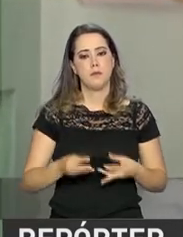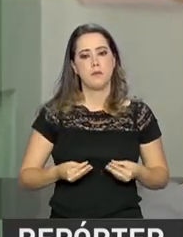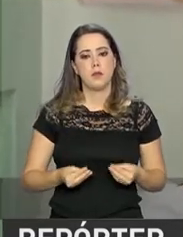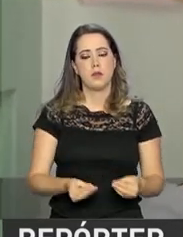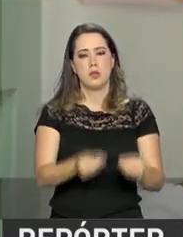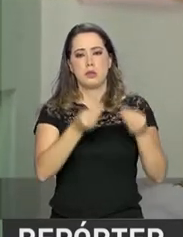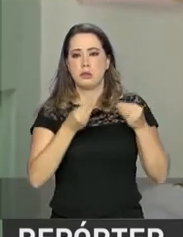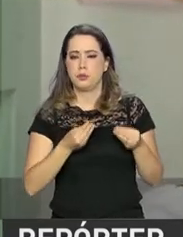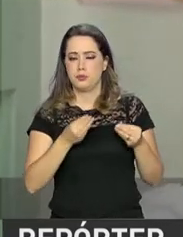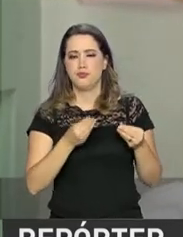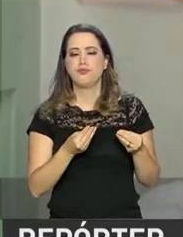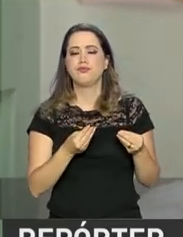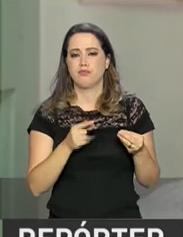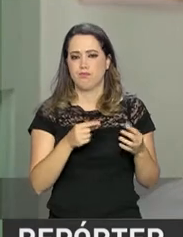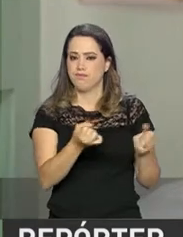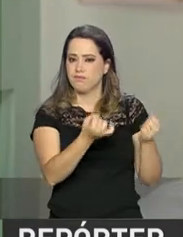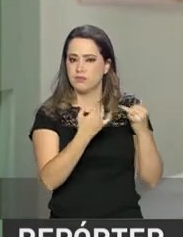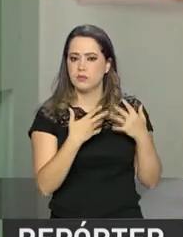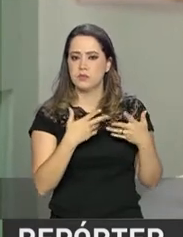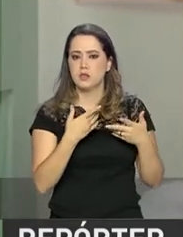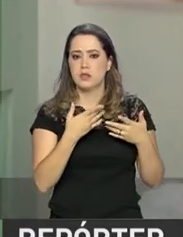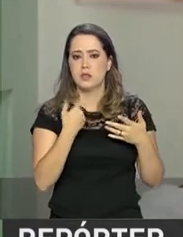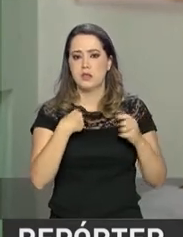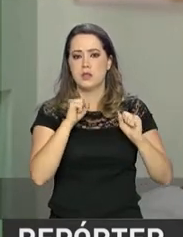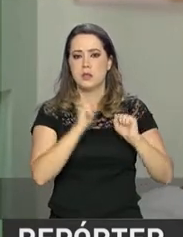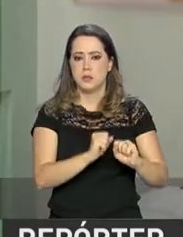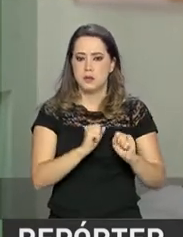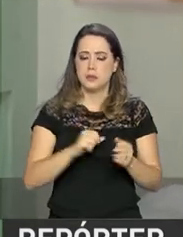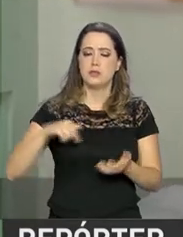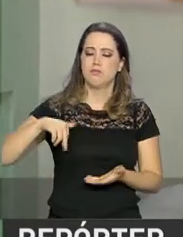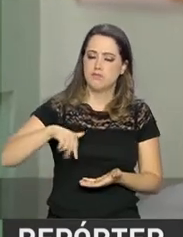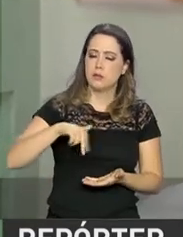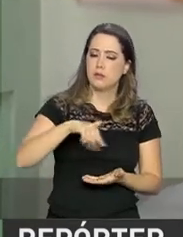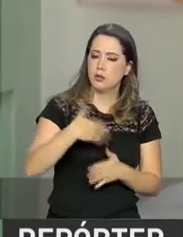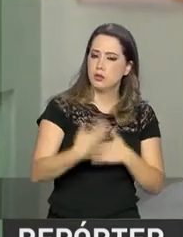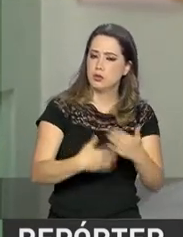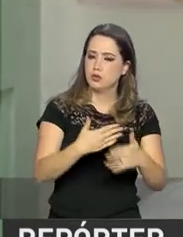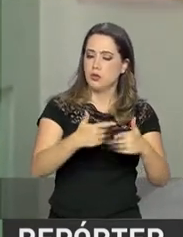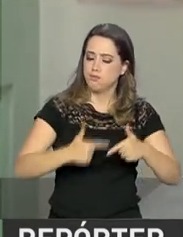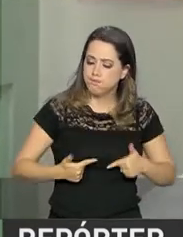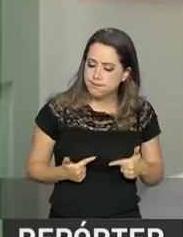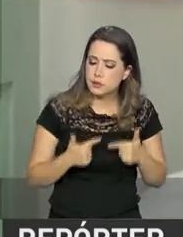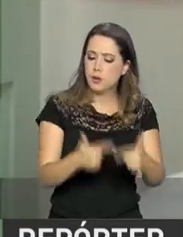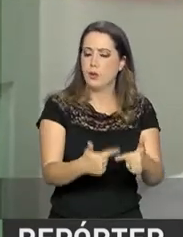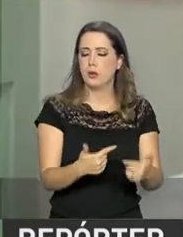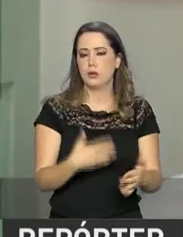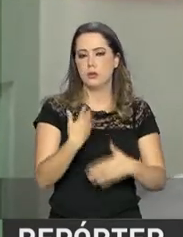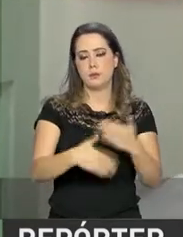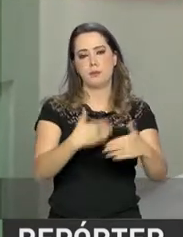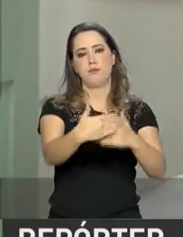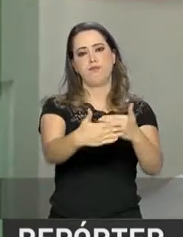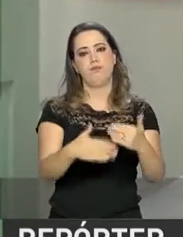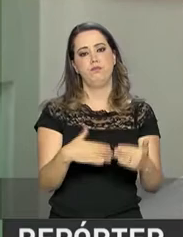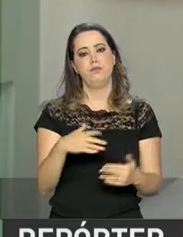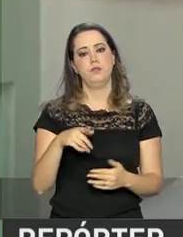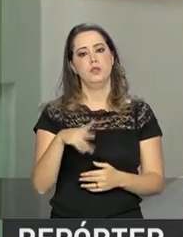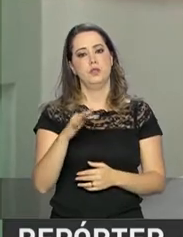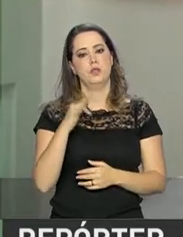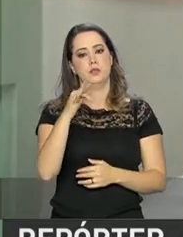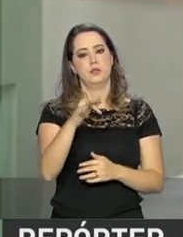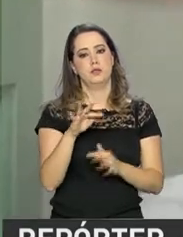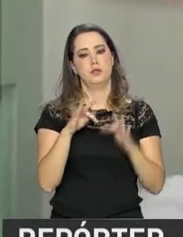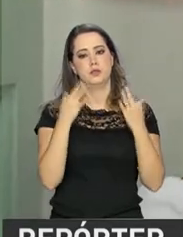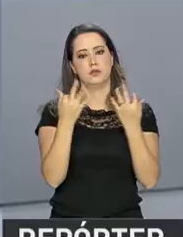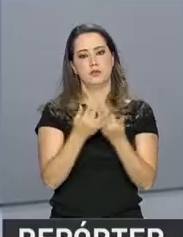ado um piso para o outro apoiar no e poder no time seguir para poeta na nossa família